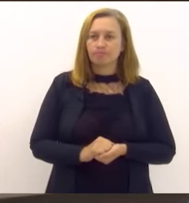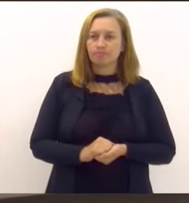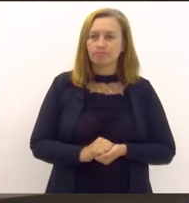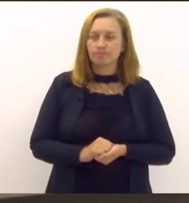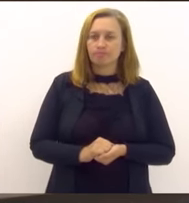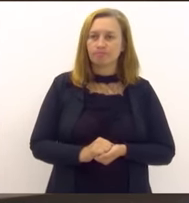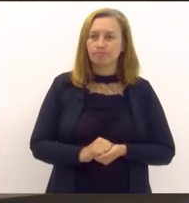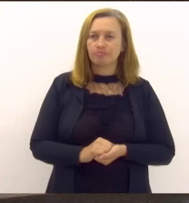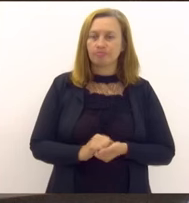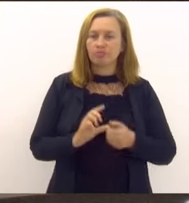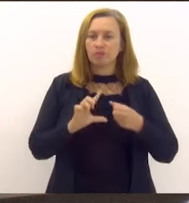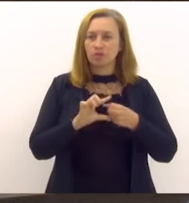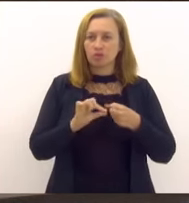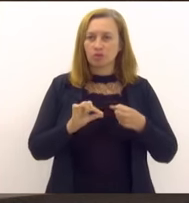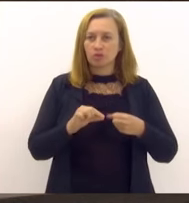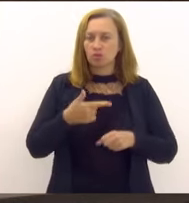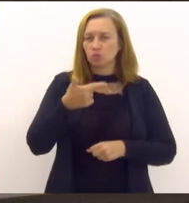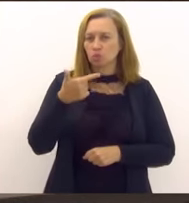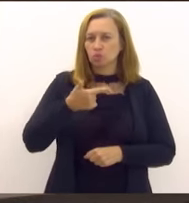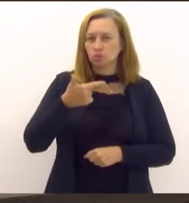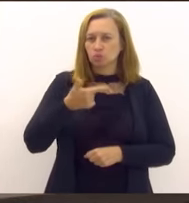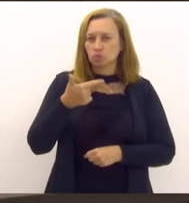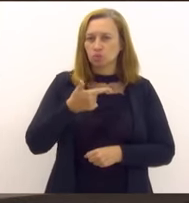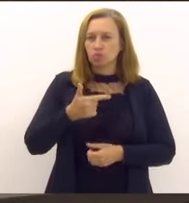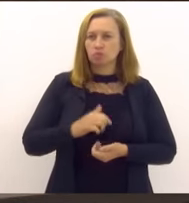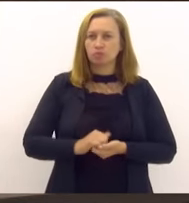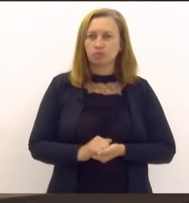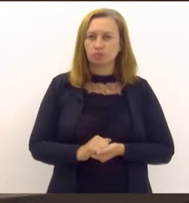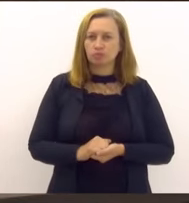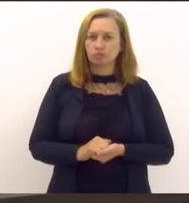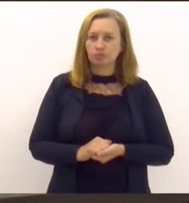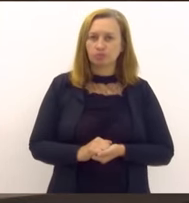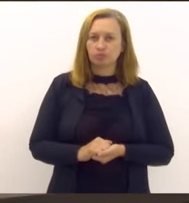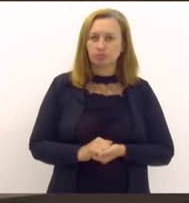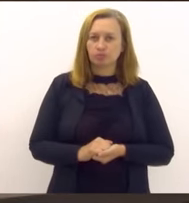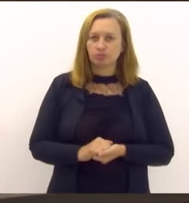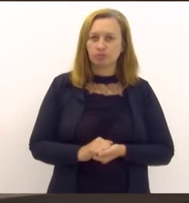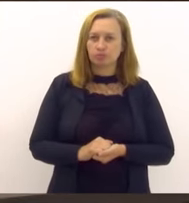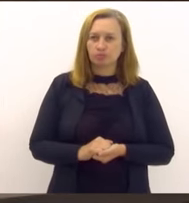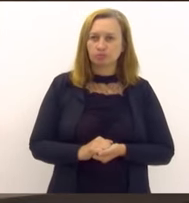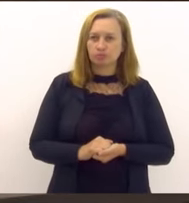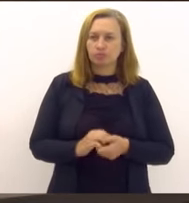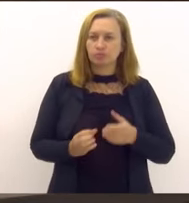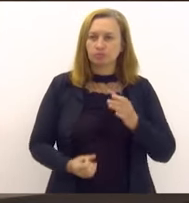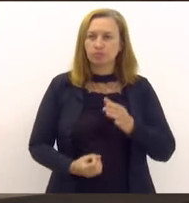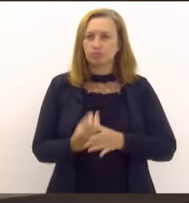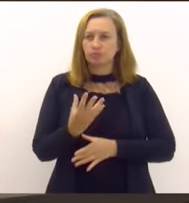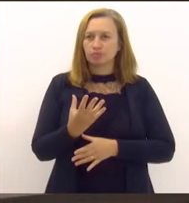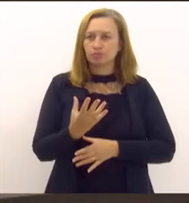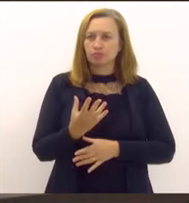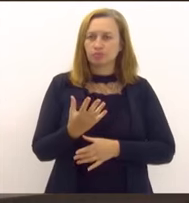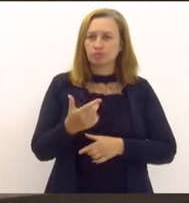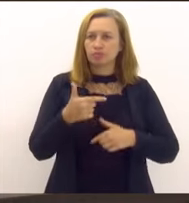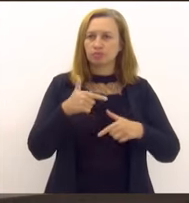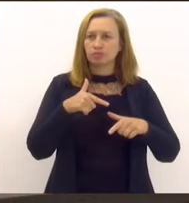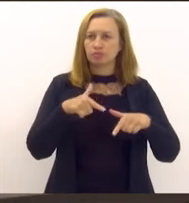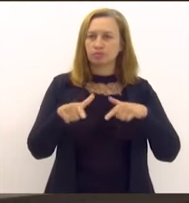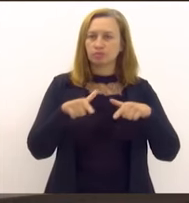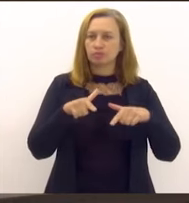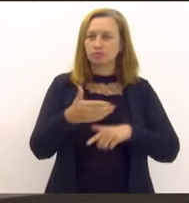estaria no artigo 2º, onde ficam criados empregos públicos.